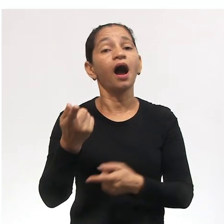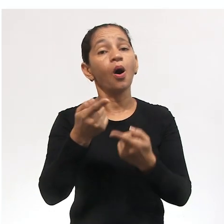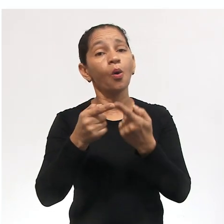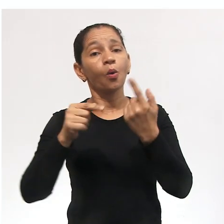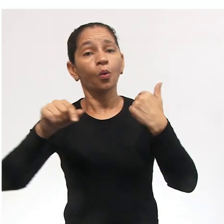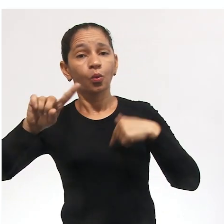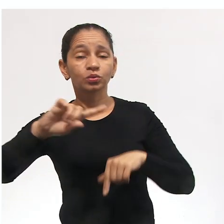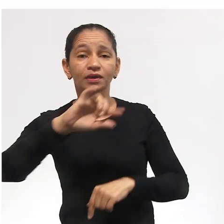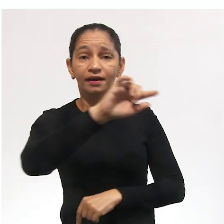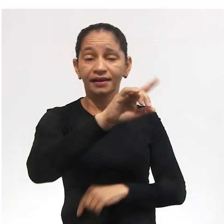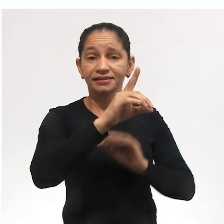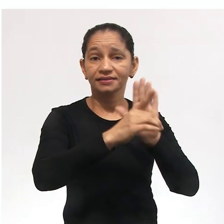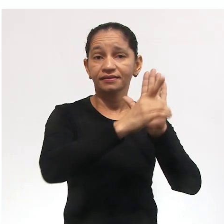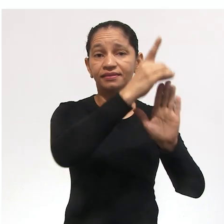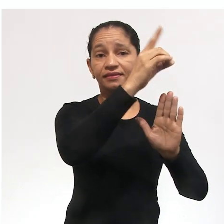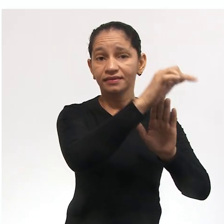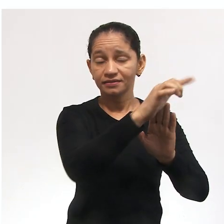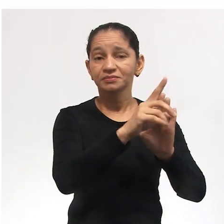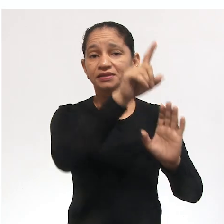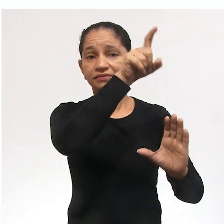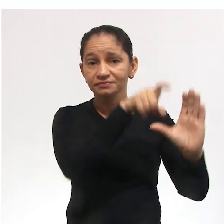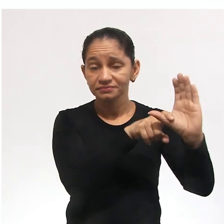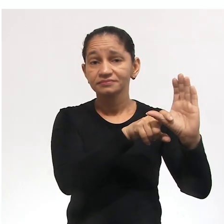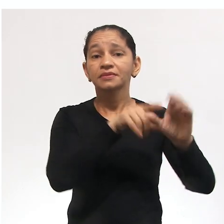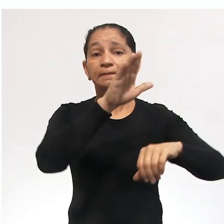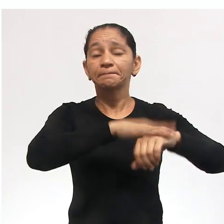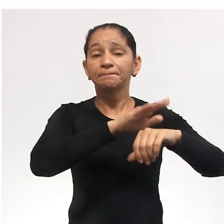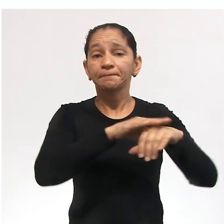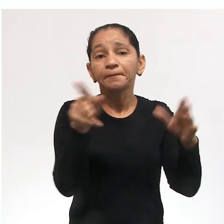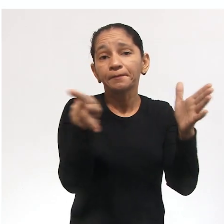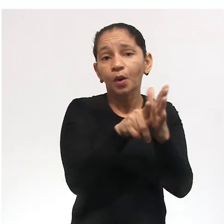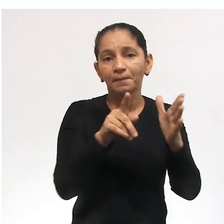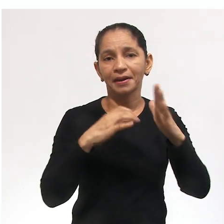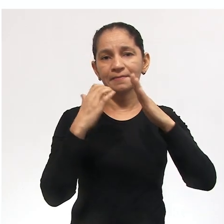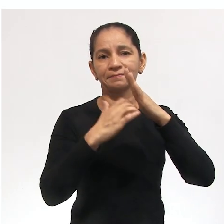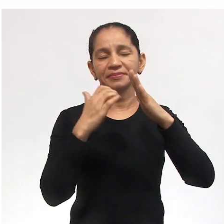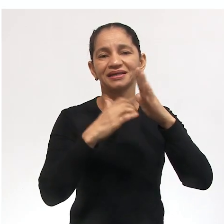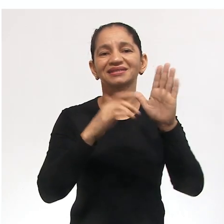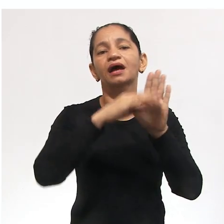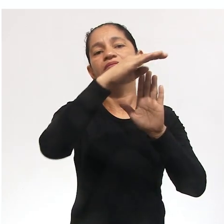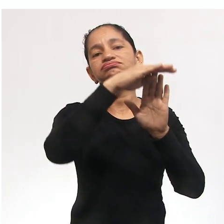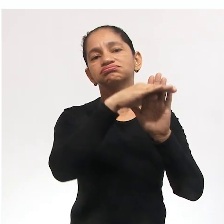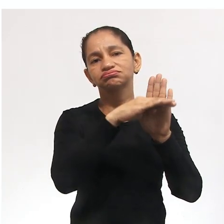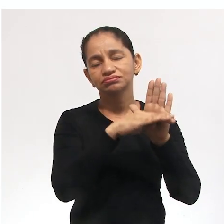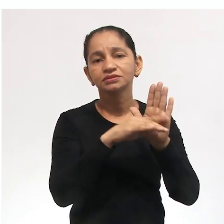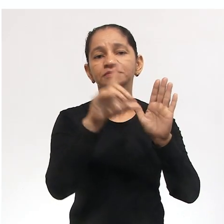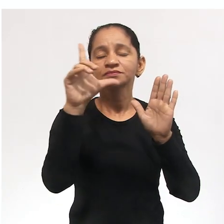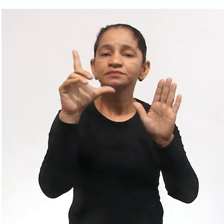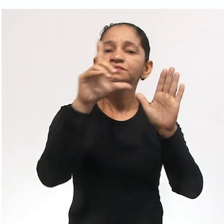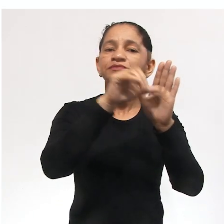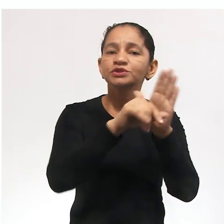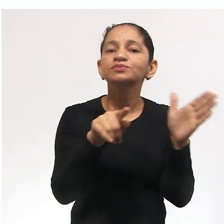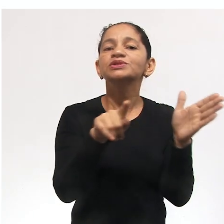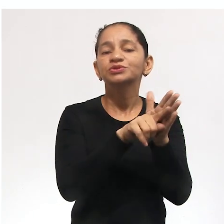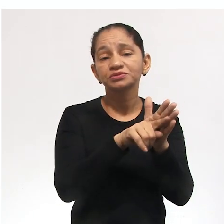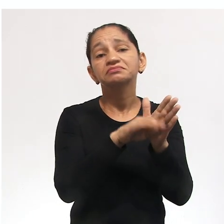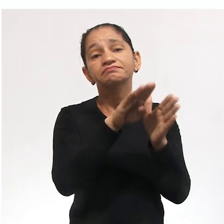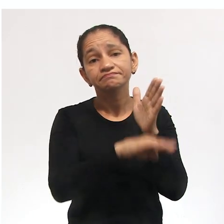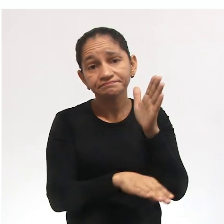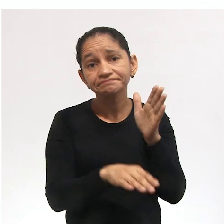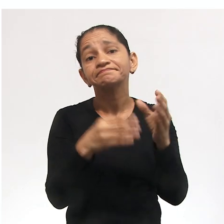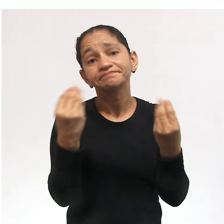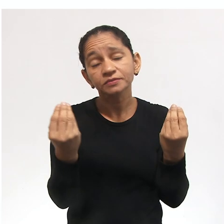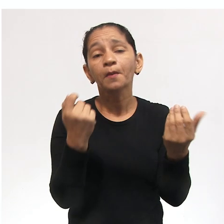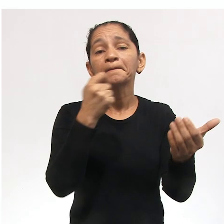nossa receita. A despesa, ela reduz os benefícios econômicos durante o período contábil, sob a forma de saídas ou redução